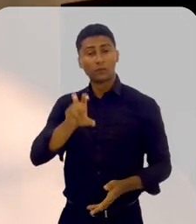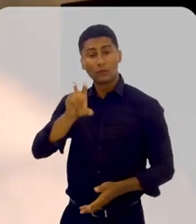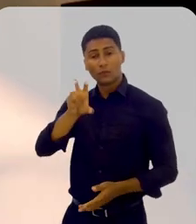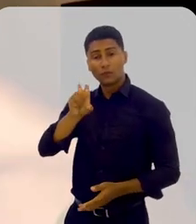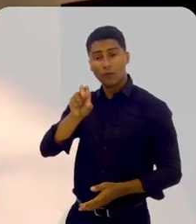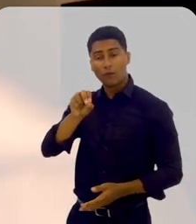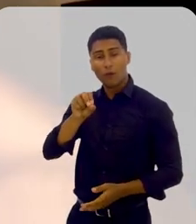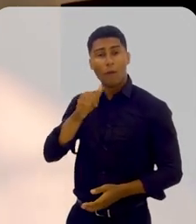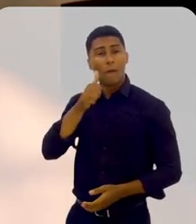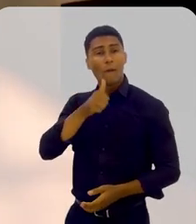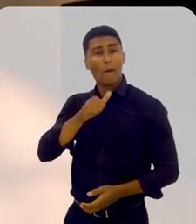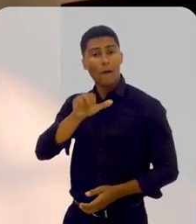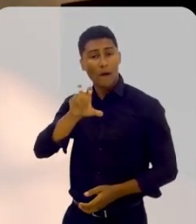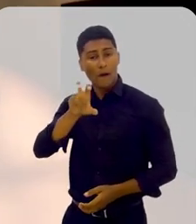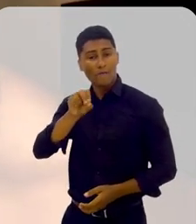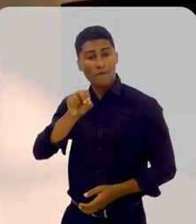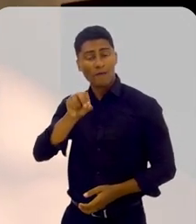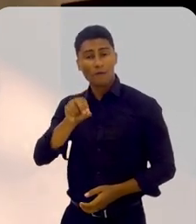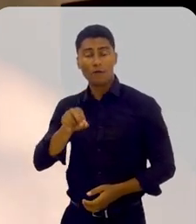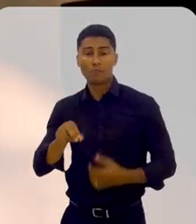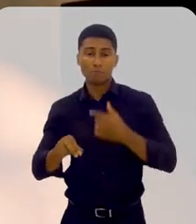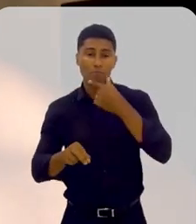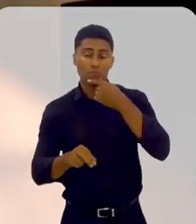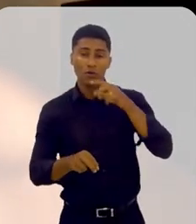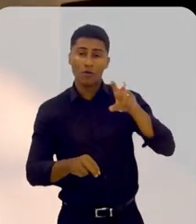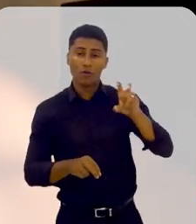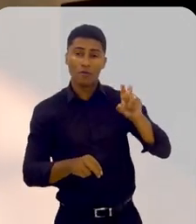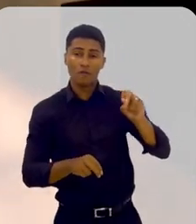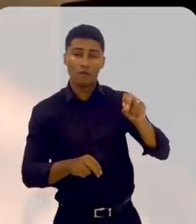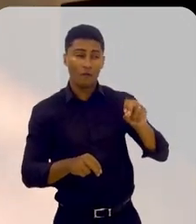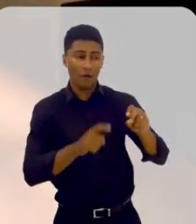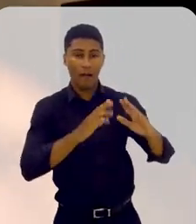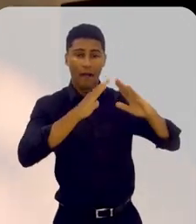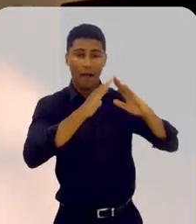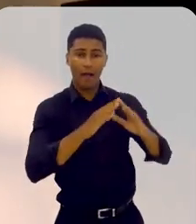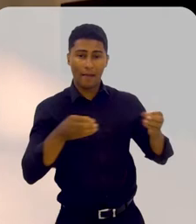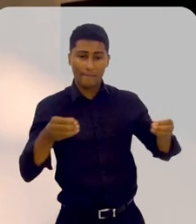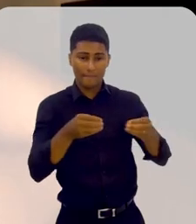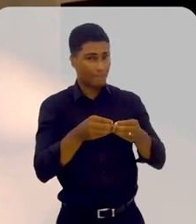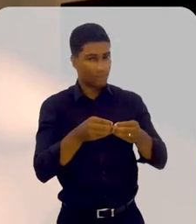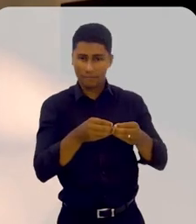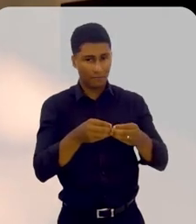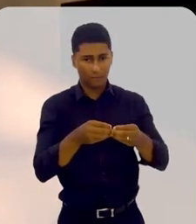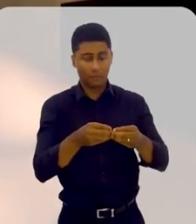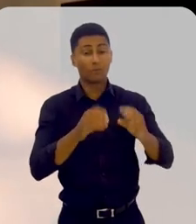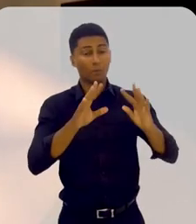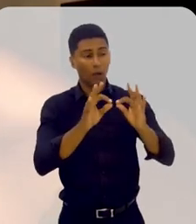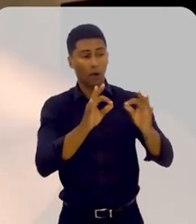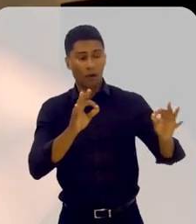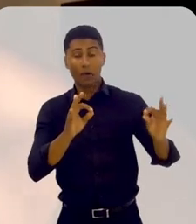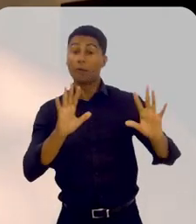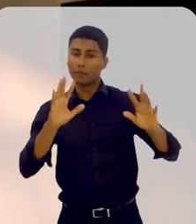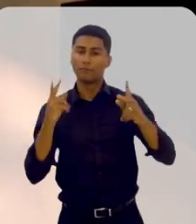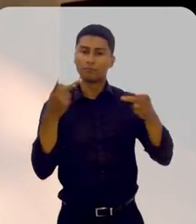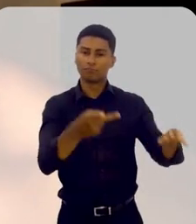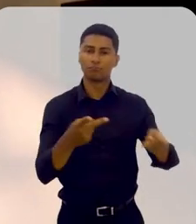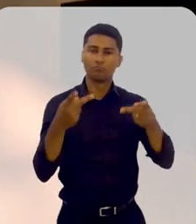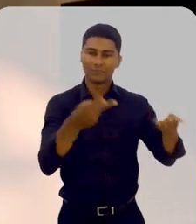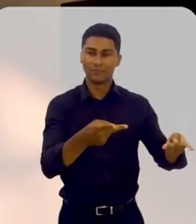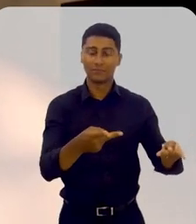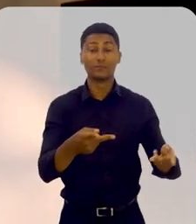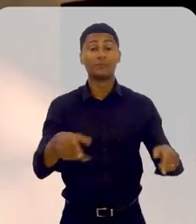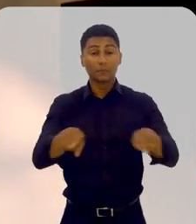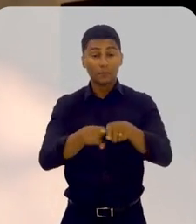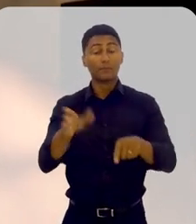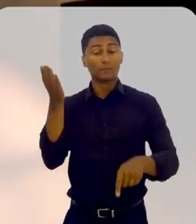Minhas avós, nem minha avó materna, nem minha avó paterna, mas tinha um hábito de se visitar muito. De vizinhança, eu sou da época que peguei